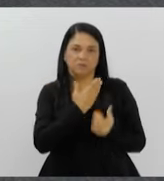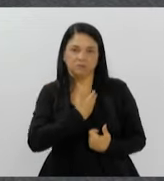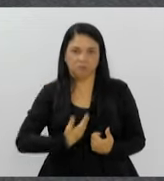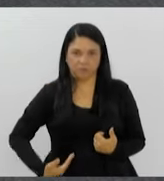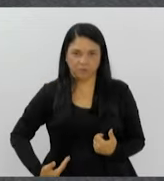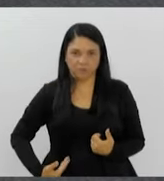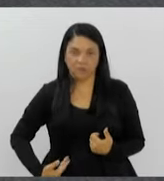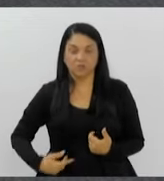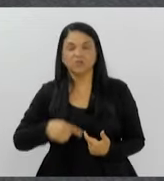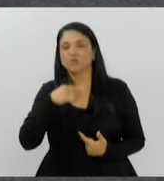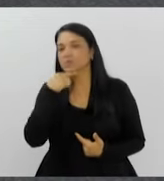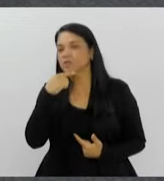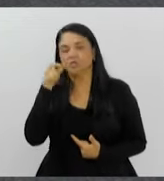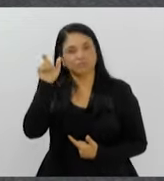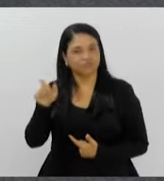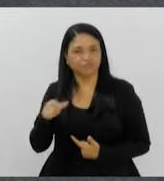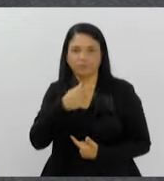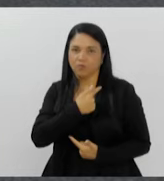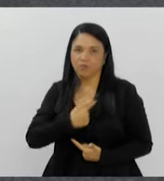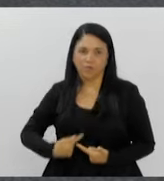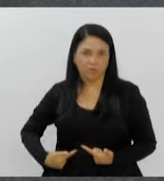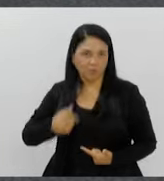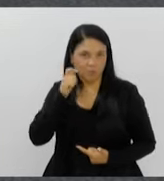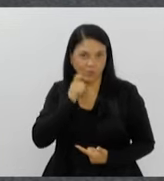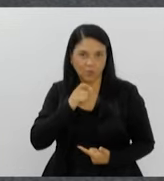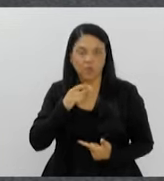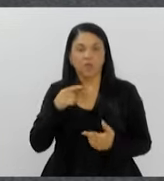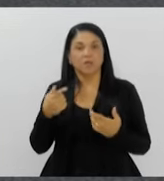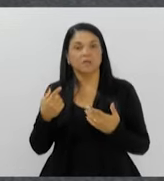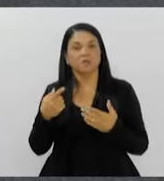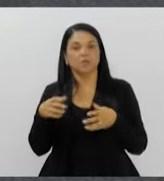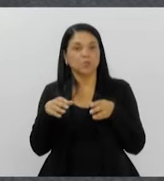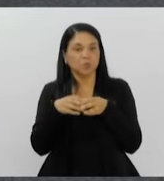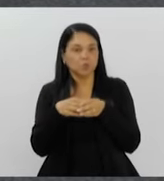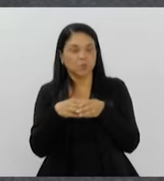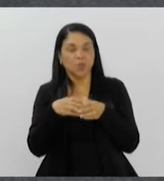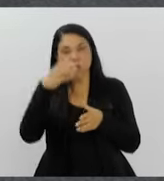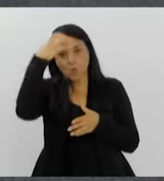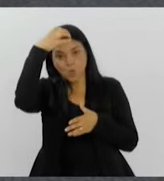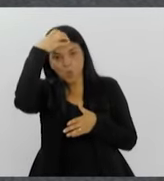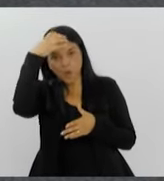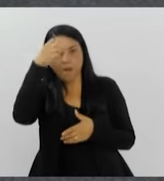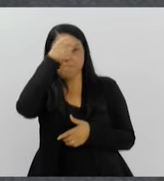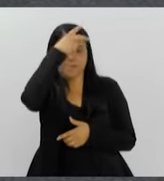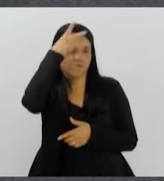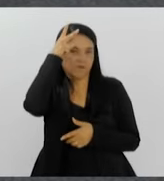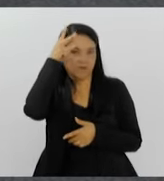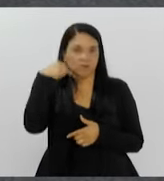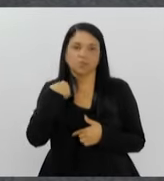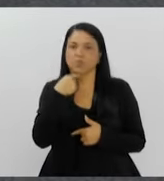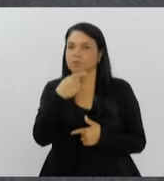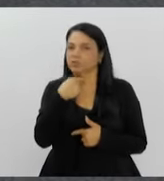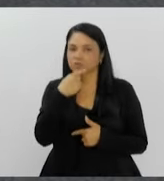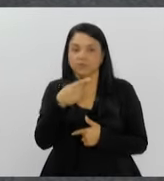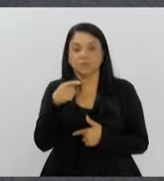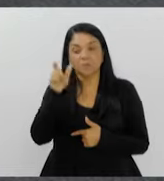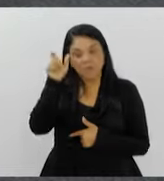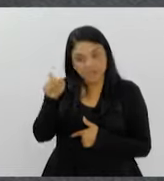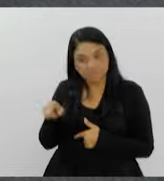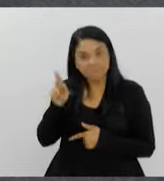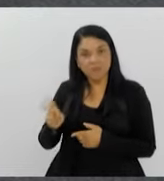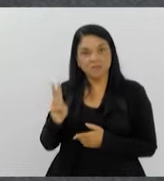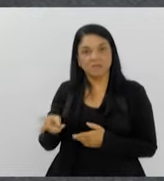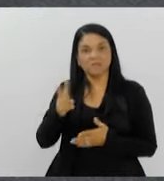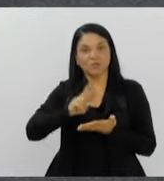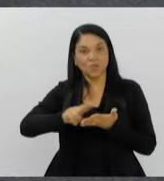adianta nem ele e nem os aliados dele querer inculpar prefeitos se ele mesmo nomeou e